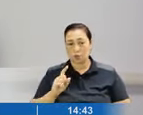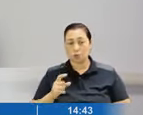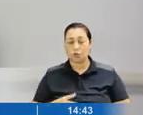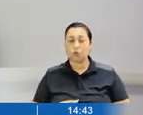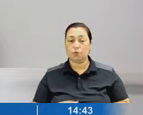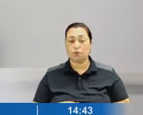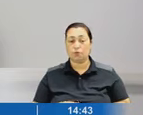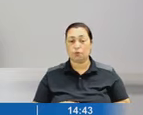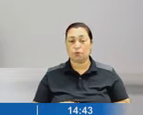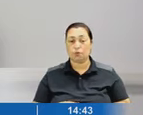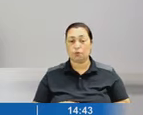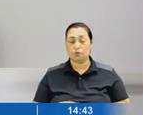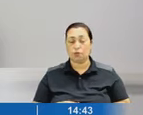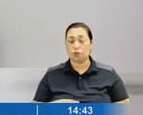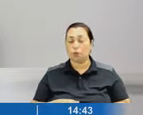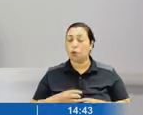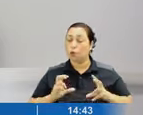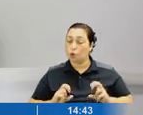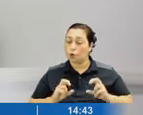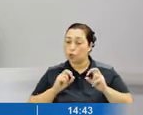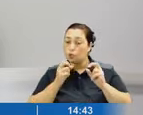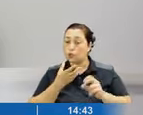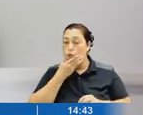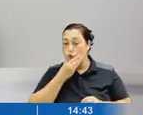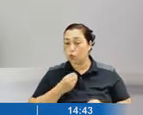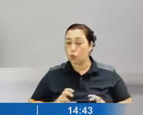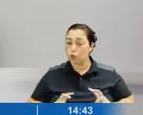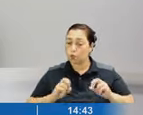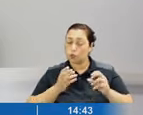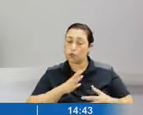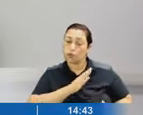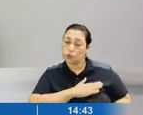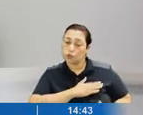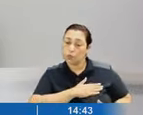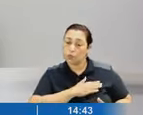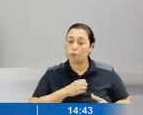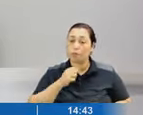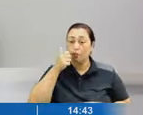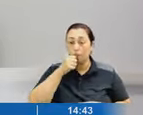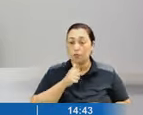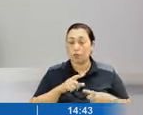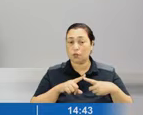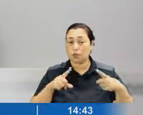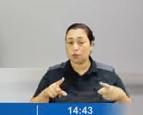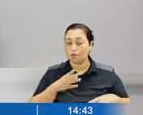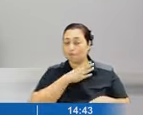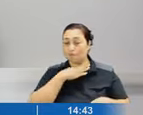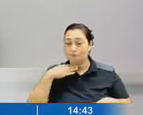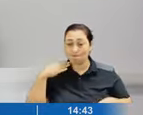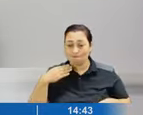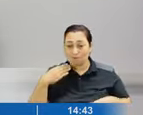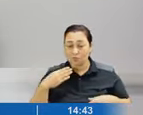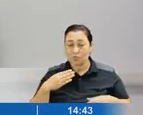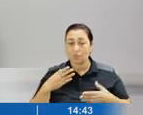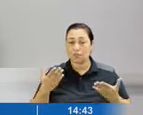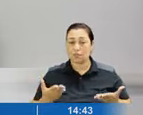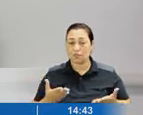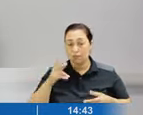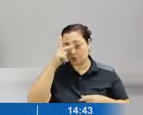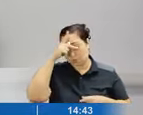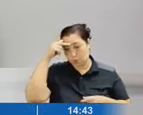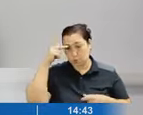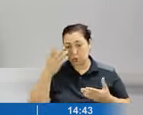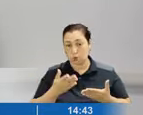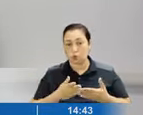de próstata no homem, o câncer de mama na mulher, é o terceiro câncer que mais mata, que mais acomete as